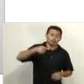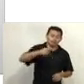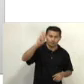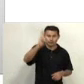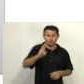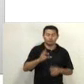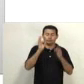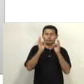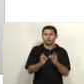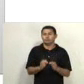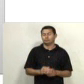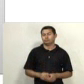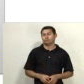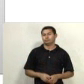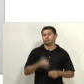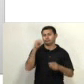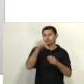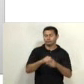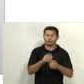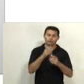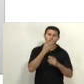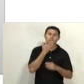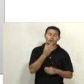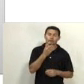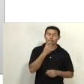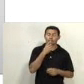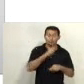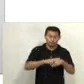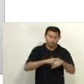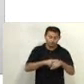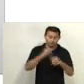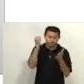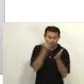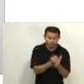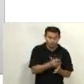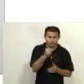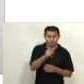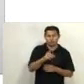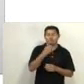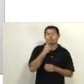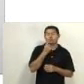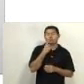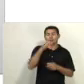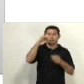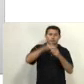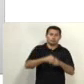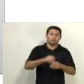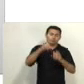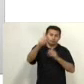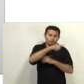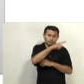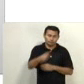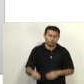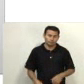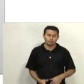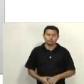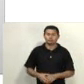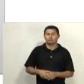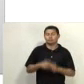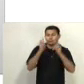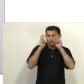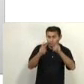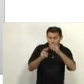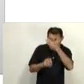R$17.000, que é justamente essa área que estava em verde, que eu estou remarcando aqui para vocês em vermelho, essa área que eu estou assinalando aqui no quadro. Então, olha